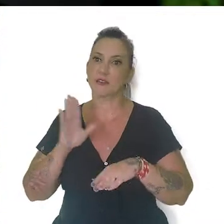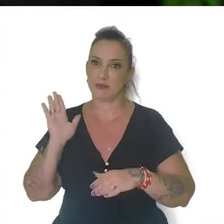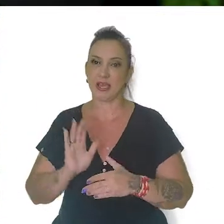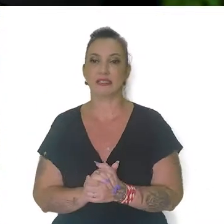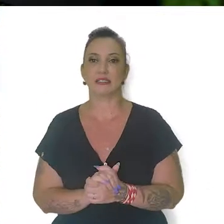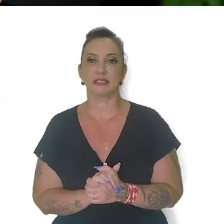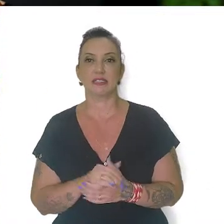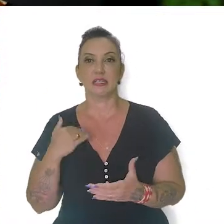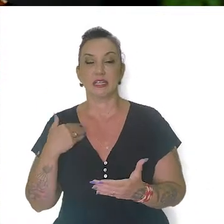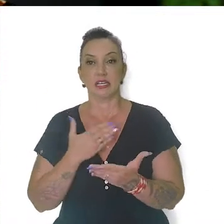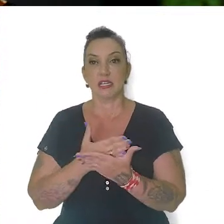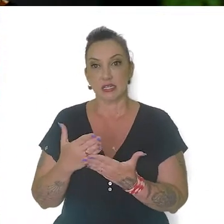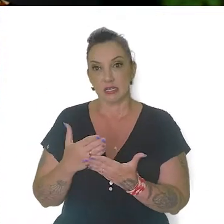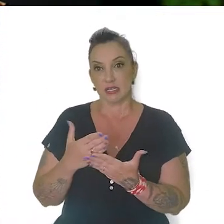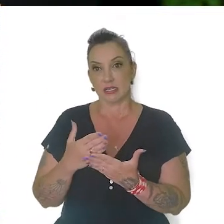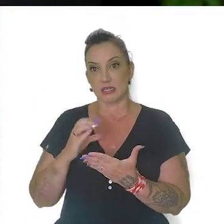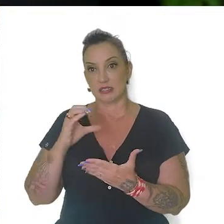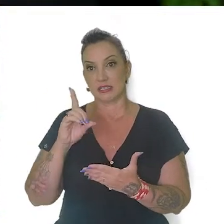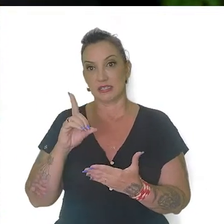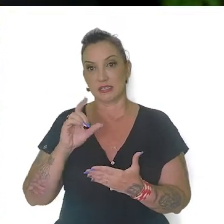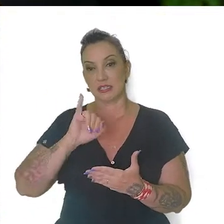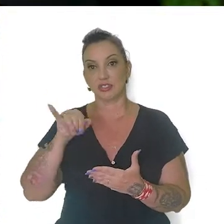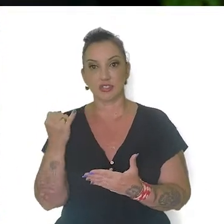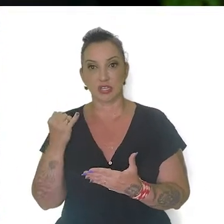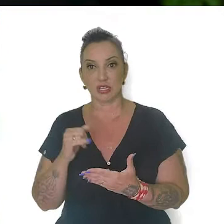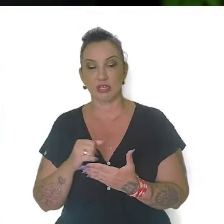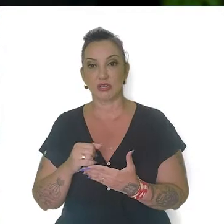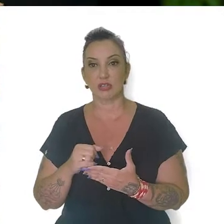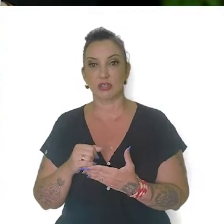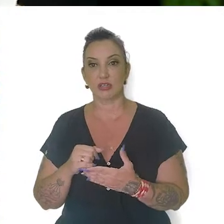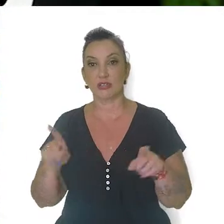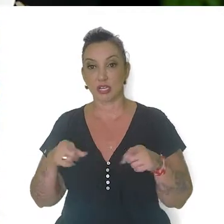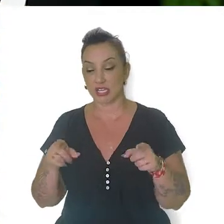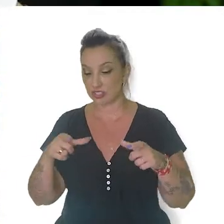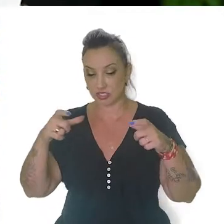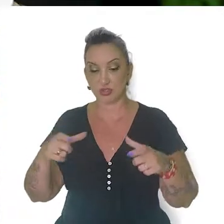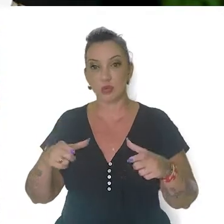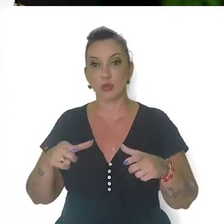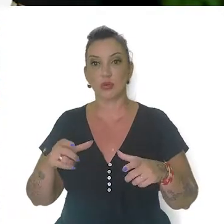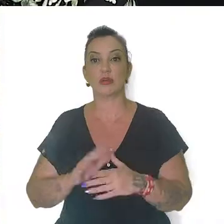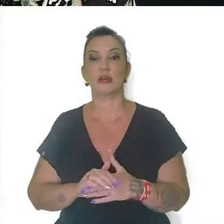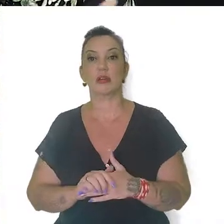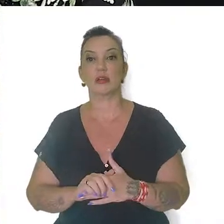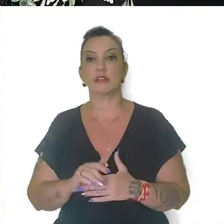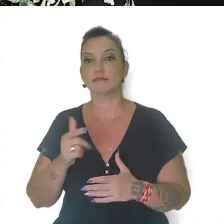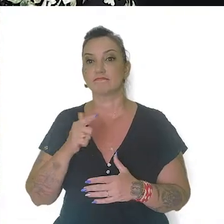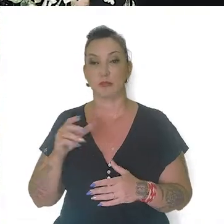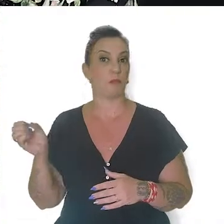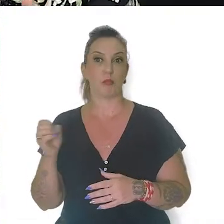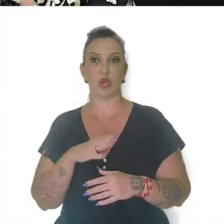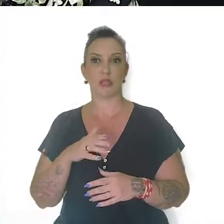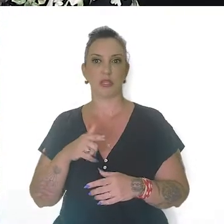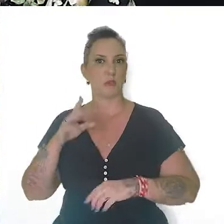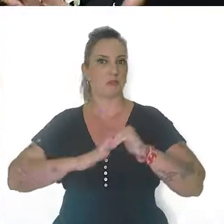mais acessíveis, né? Eu comecei com CDJ, Deno, eu comecei com toca-disco mesmo, mas